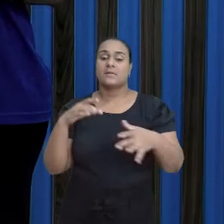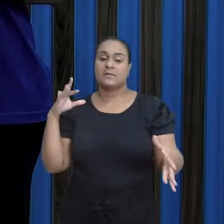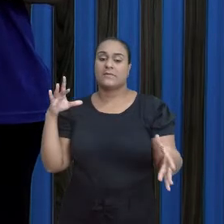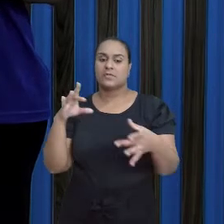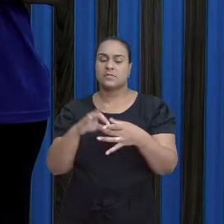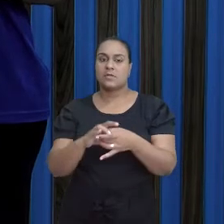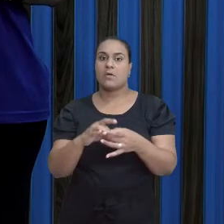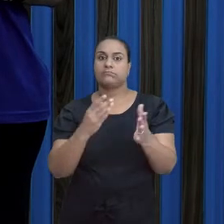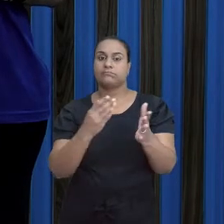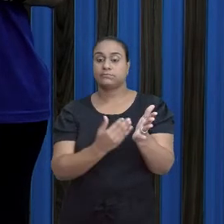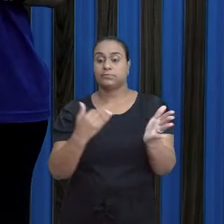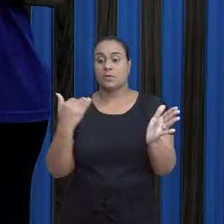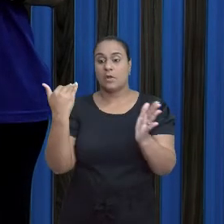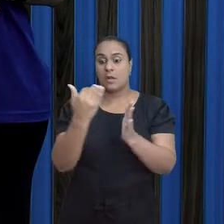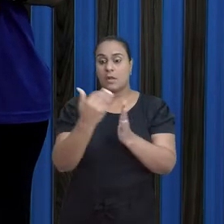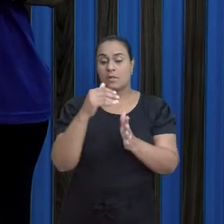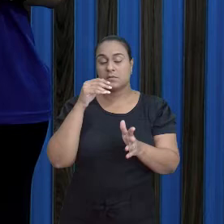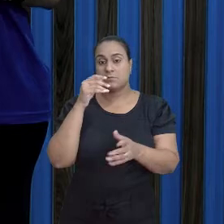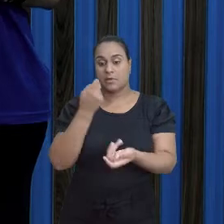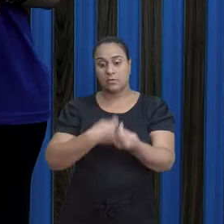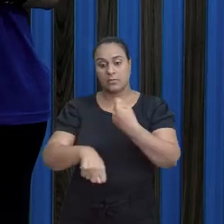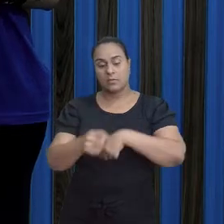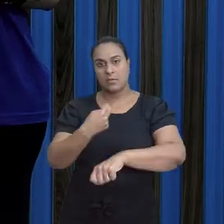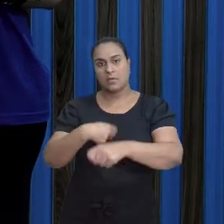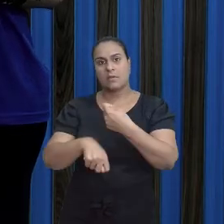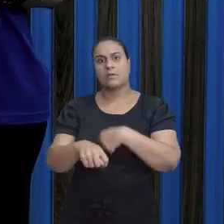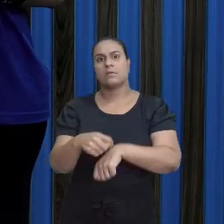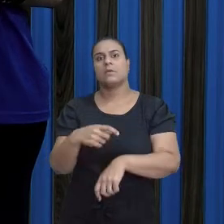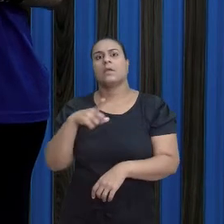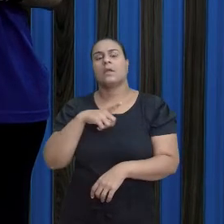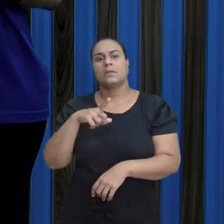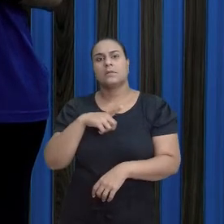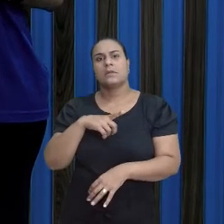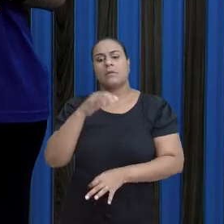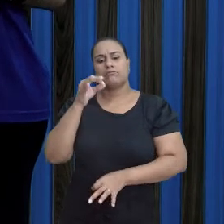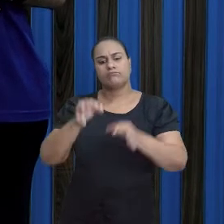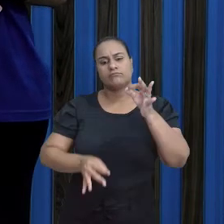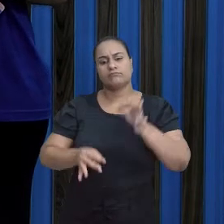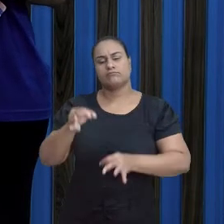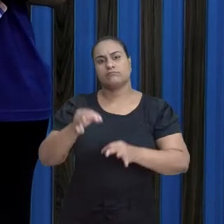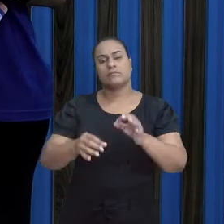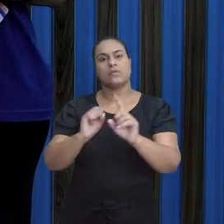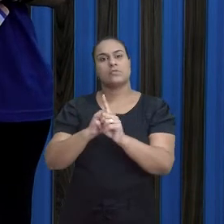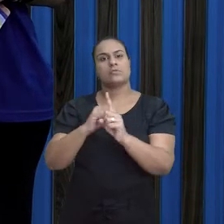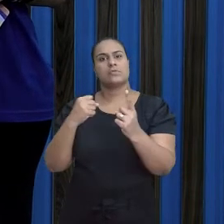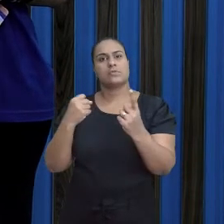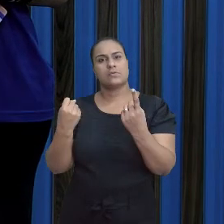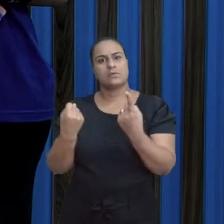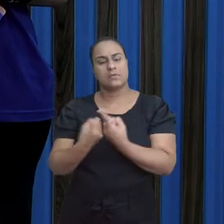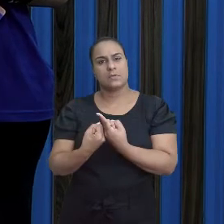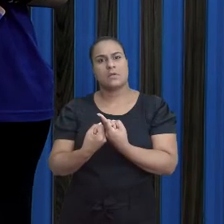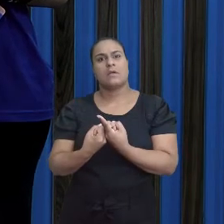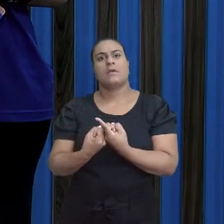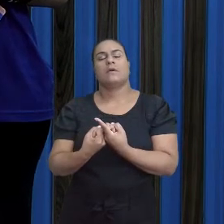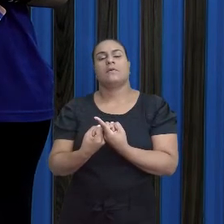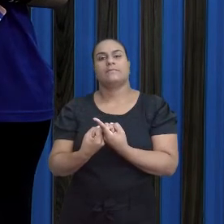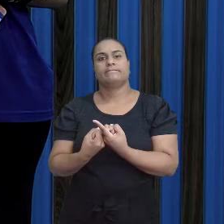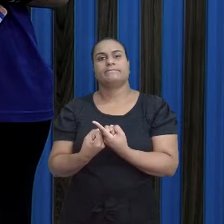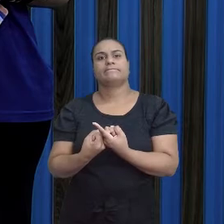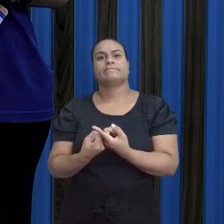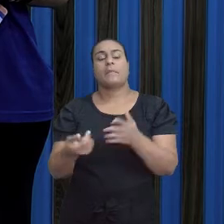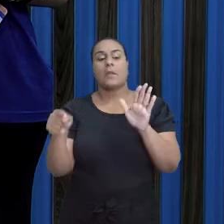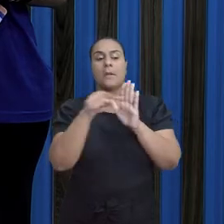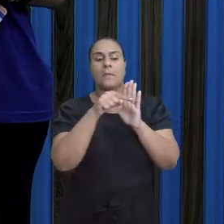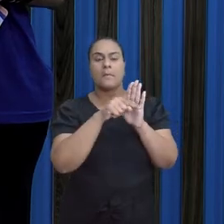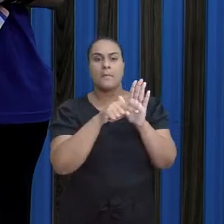ao crescimento econômico, mas que ele também traga questões de justiça social, que ele tragam pautas sobre o meio